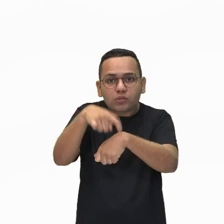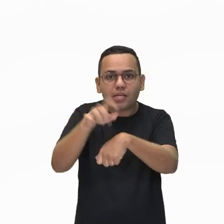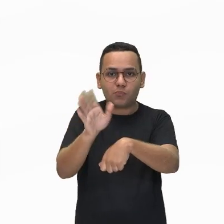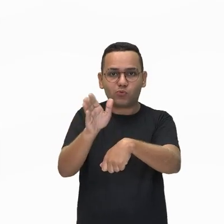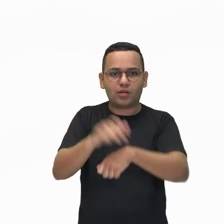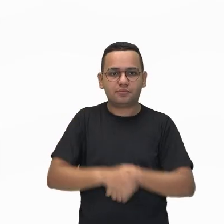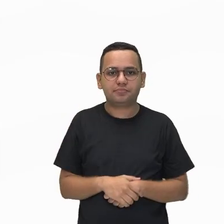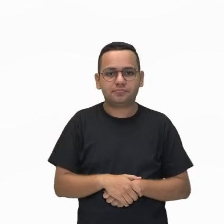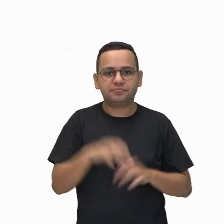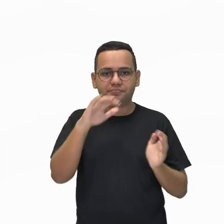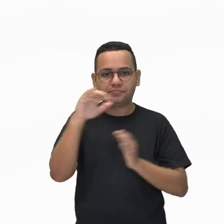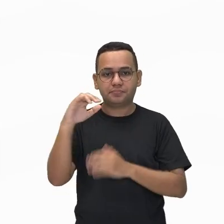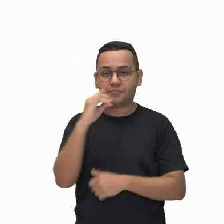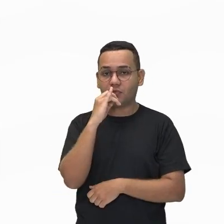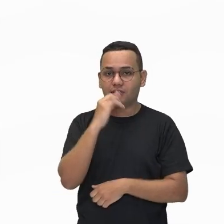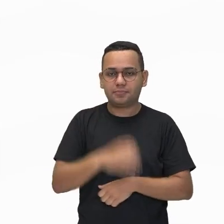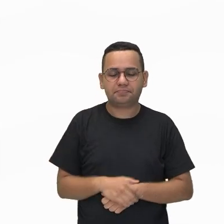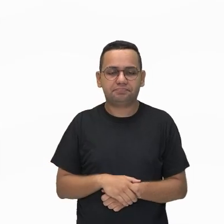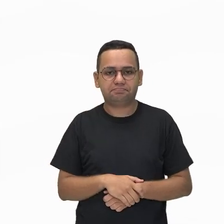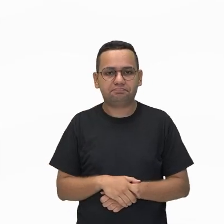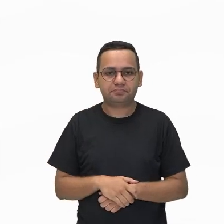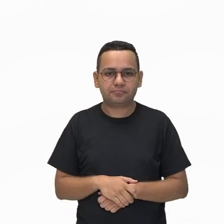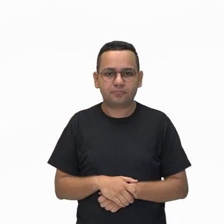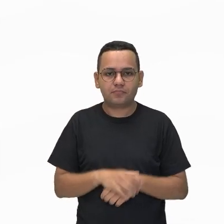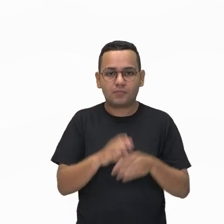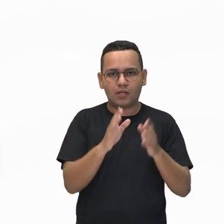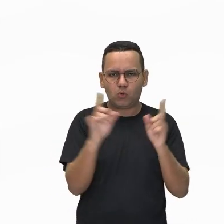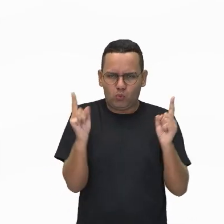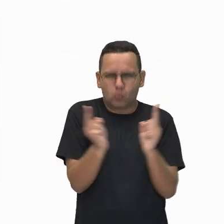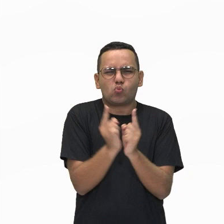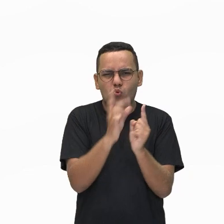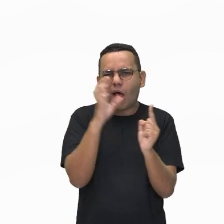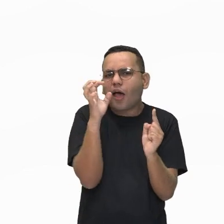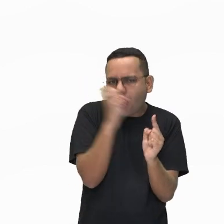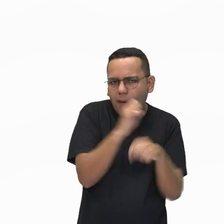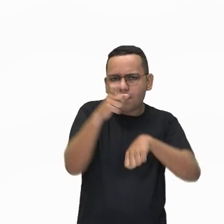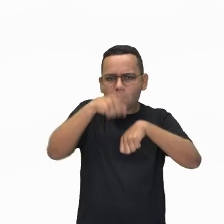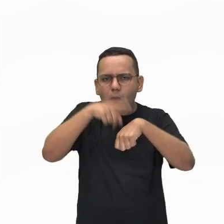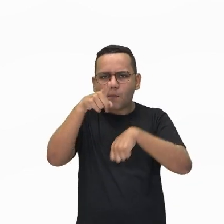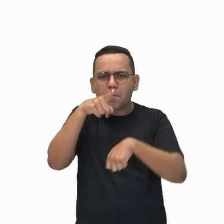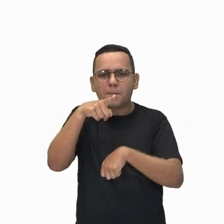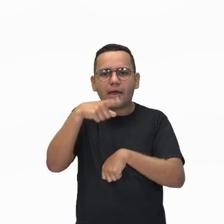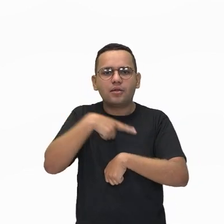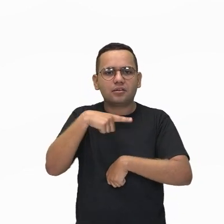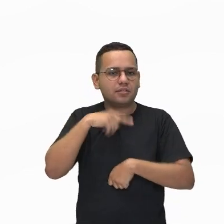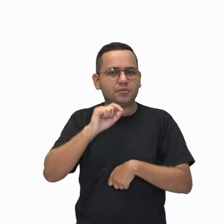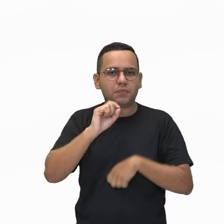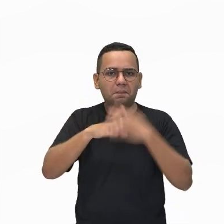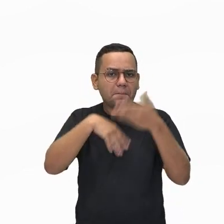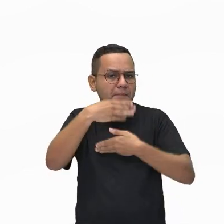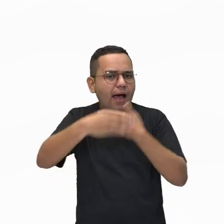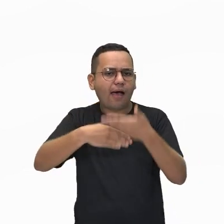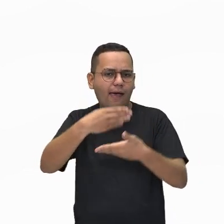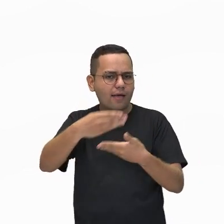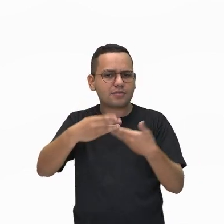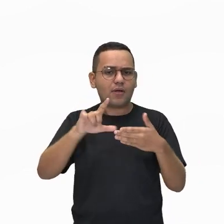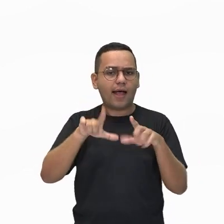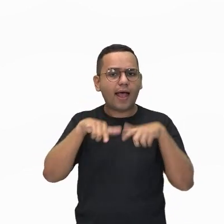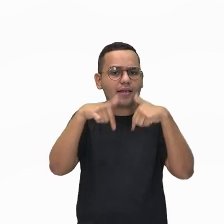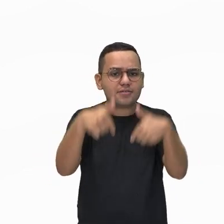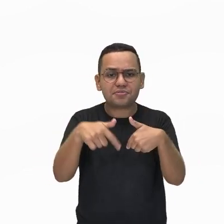de curto prazo representam pequenos passos, ações que podem ser realizadas